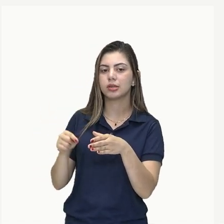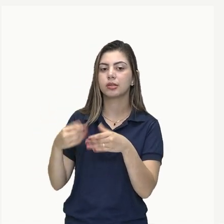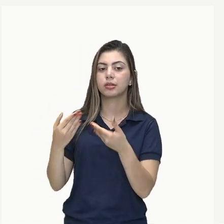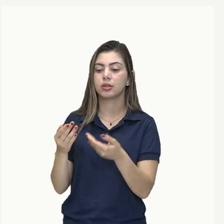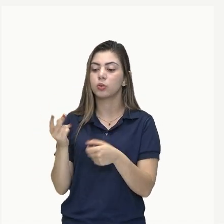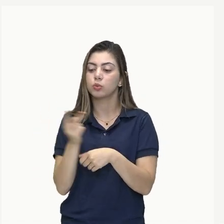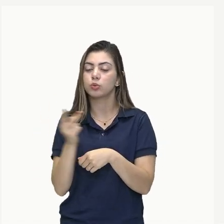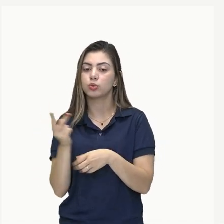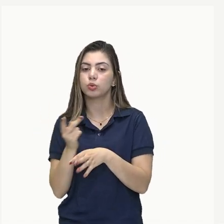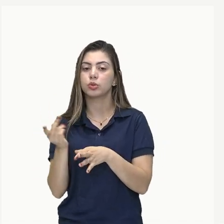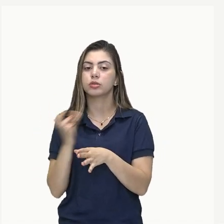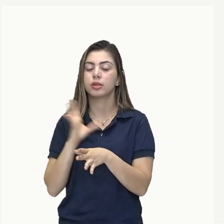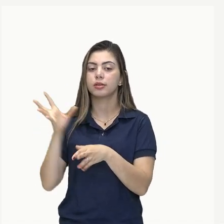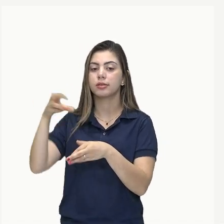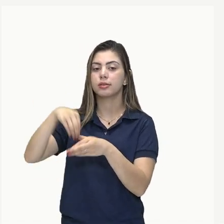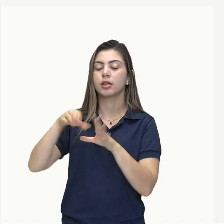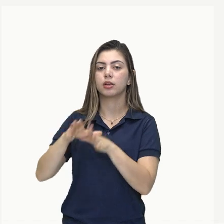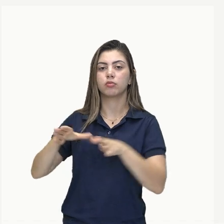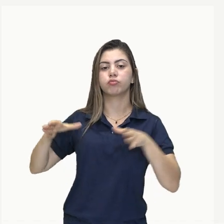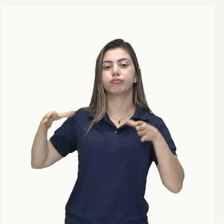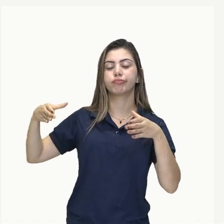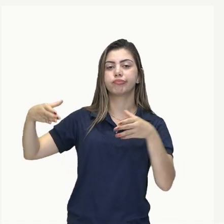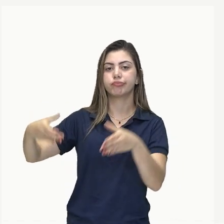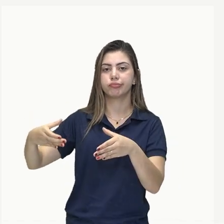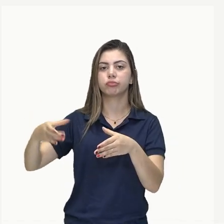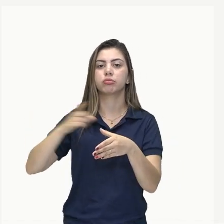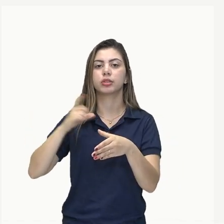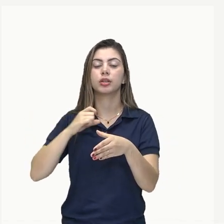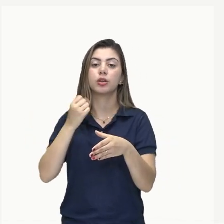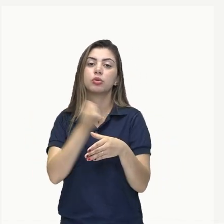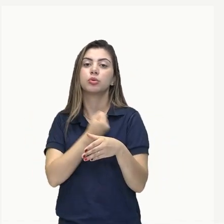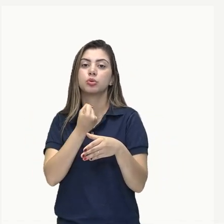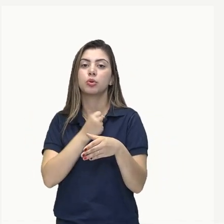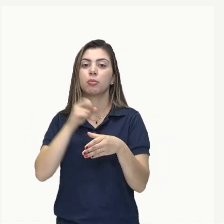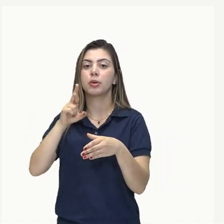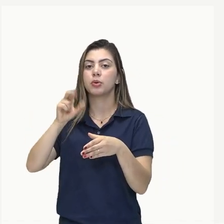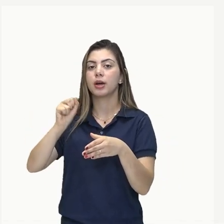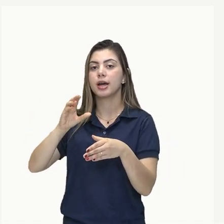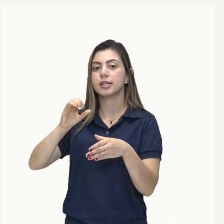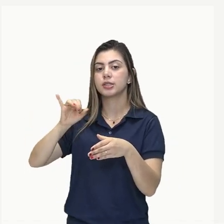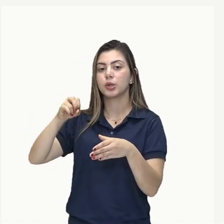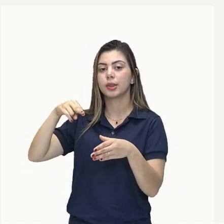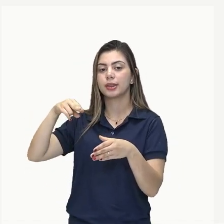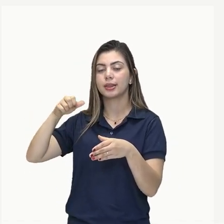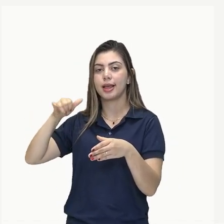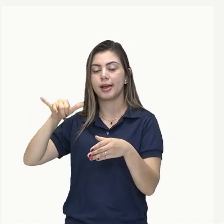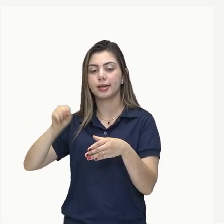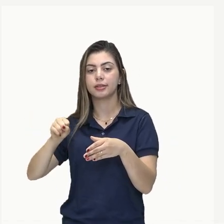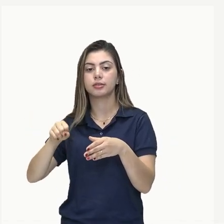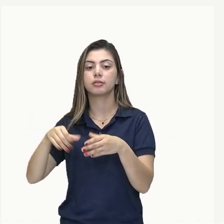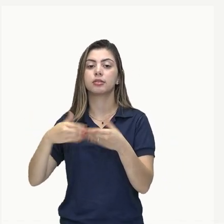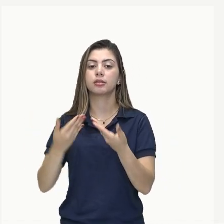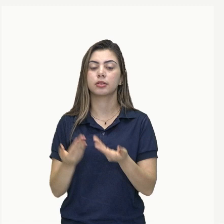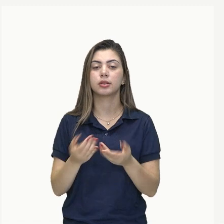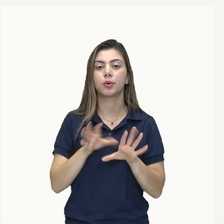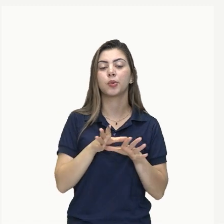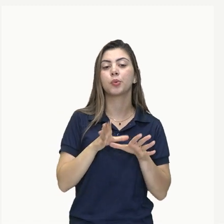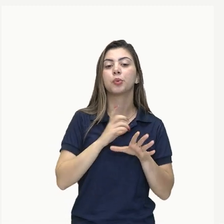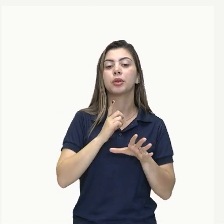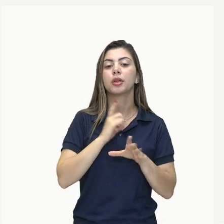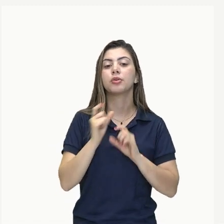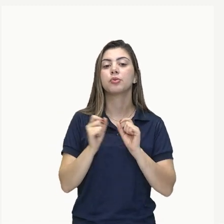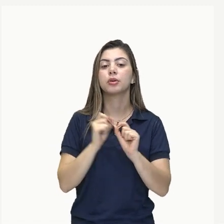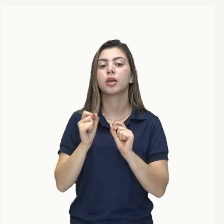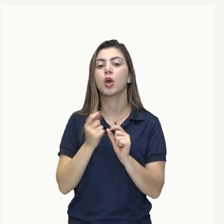os inteiros, e todos eles estão dentro desse conjunto dos números racionais. E os racionais, ele está dentro